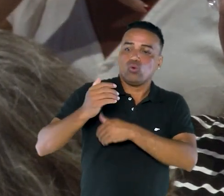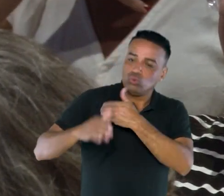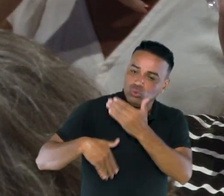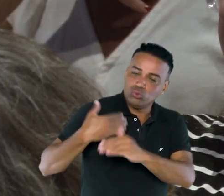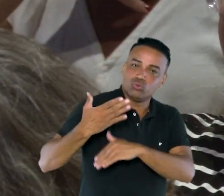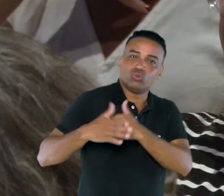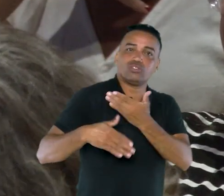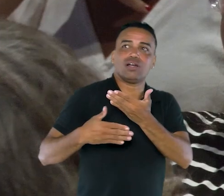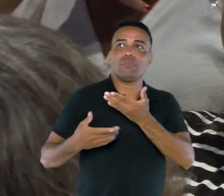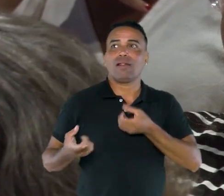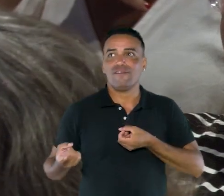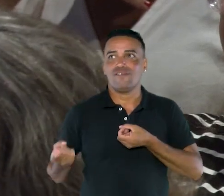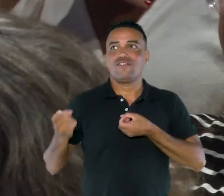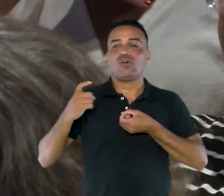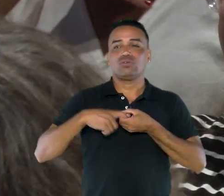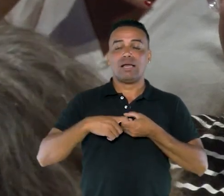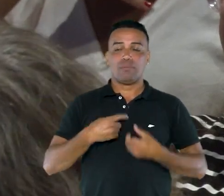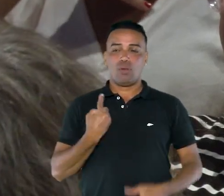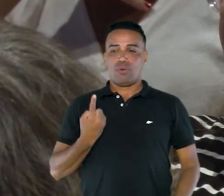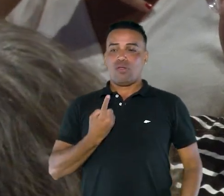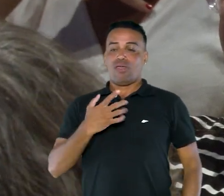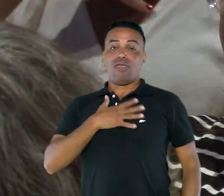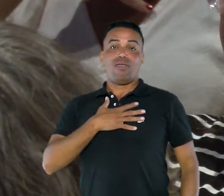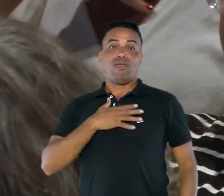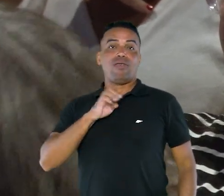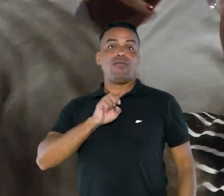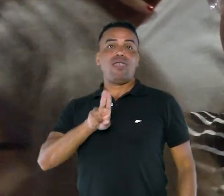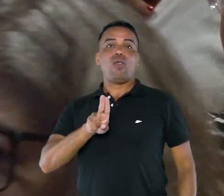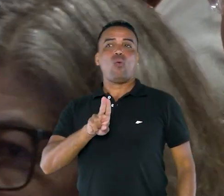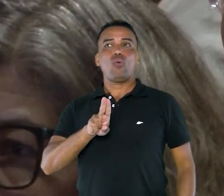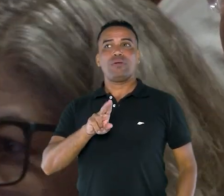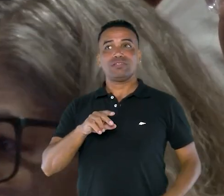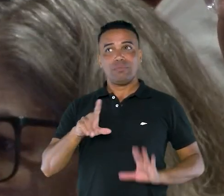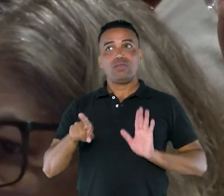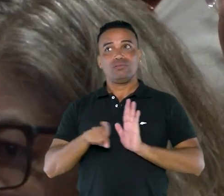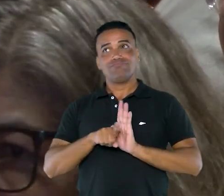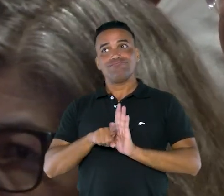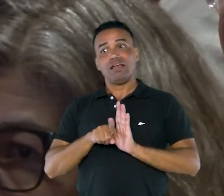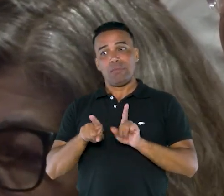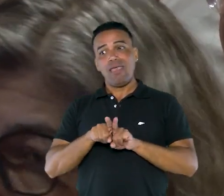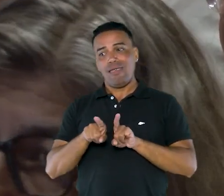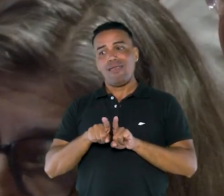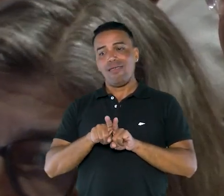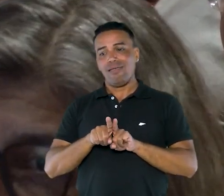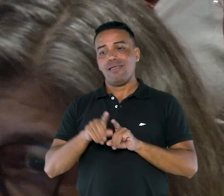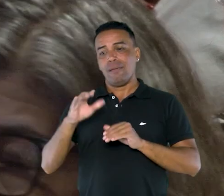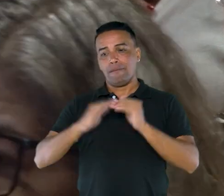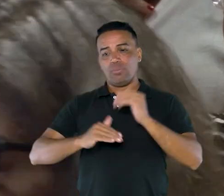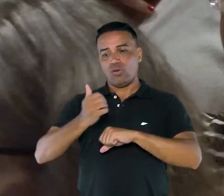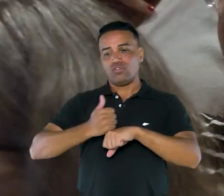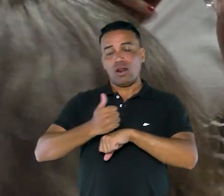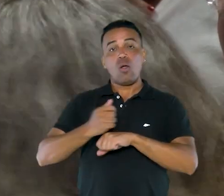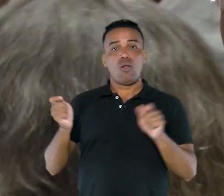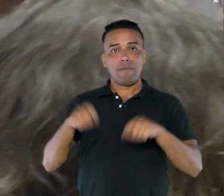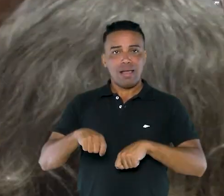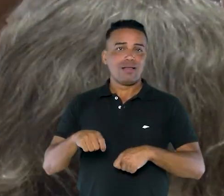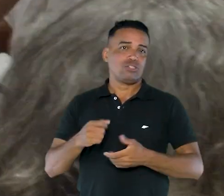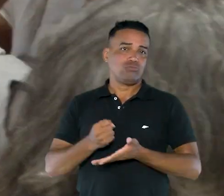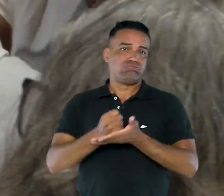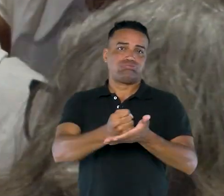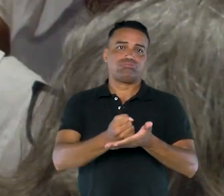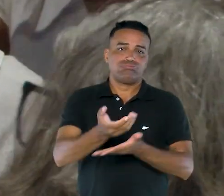não ficar uma coisa que retorna somente para o eu. Como eu posso me moldar também, né, para ser capaz disso, para ser uma profissional capaz